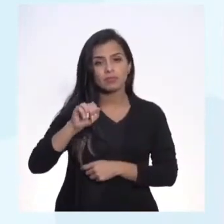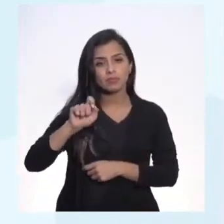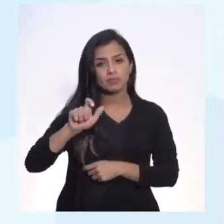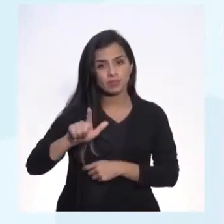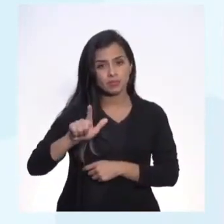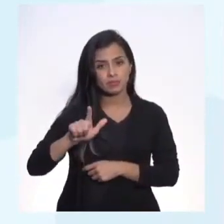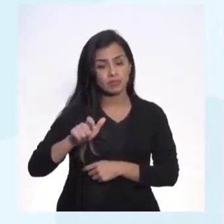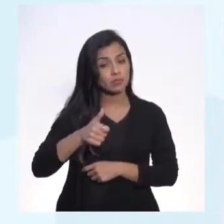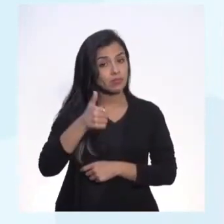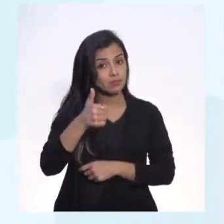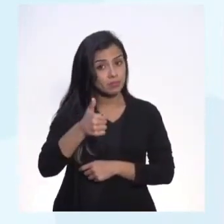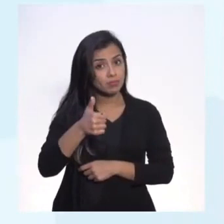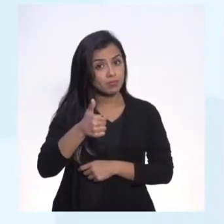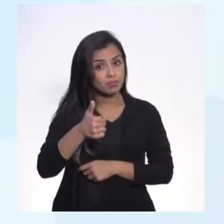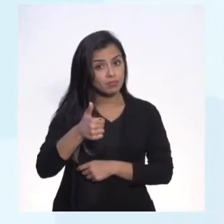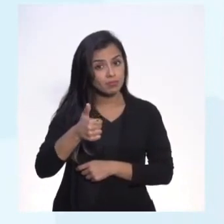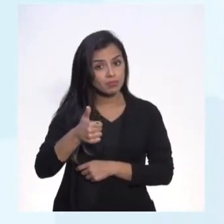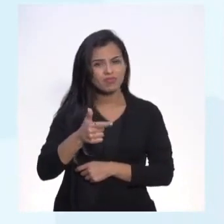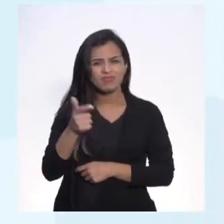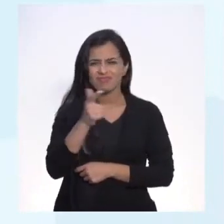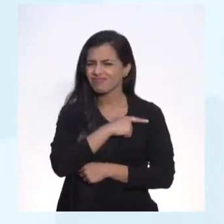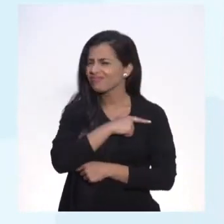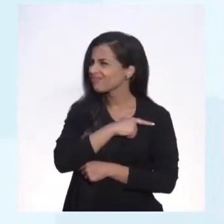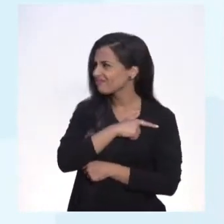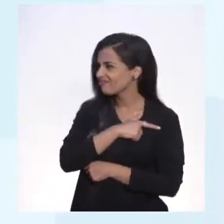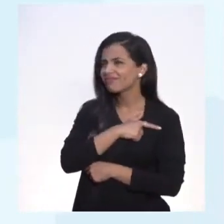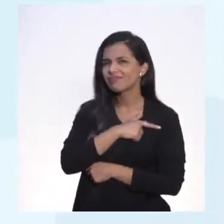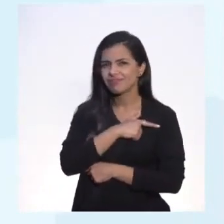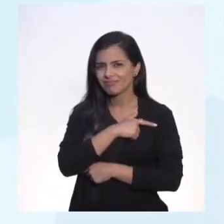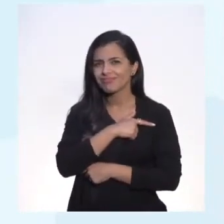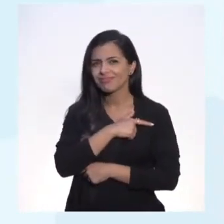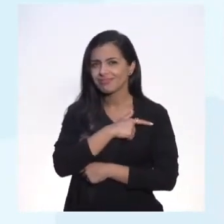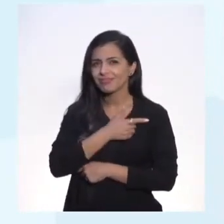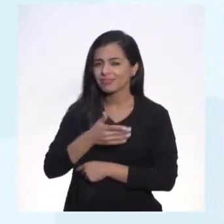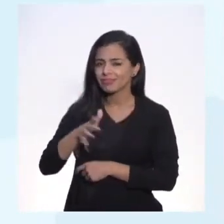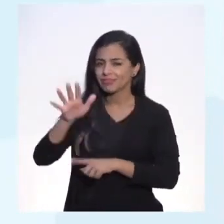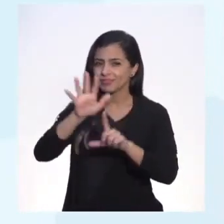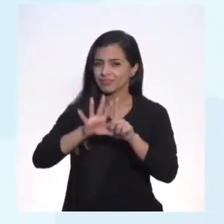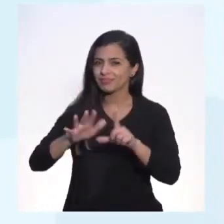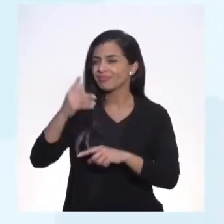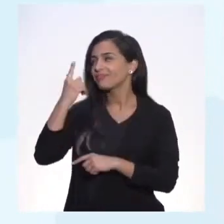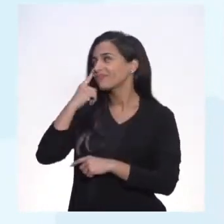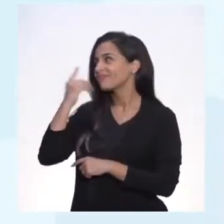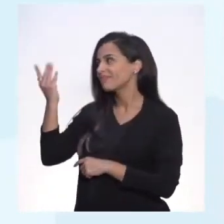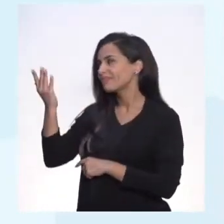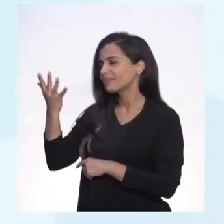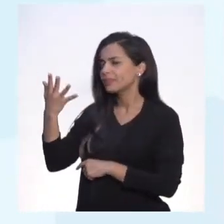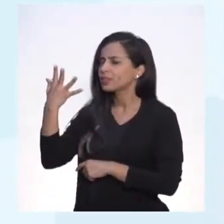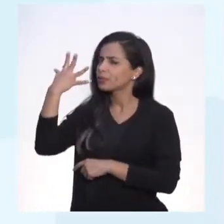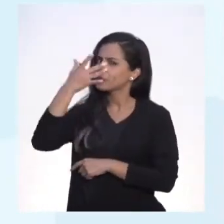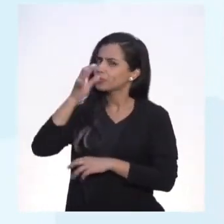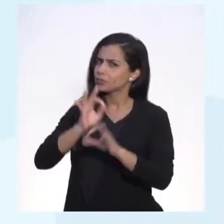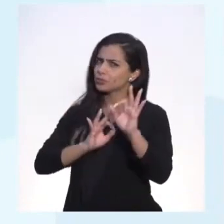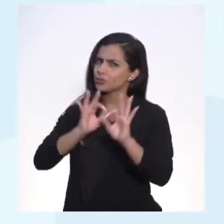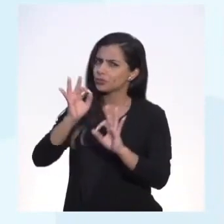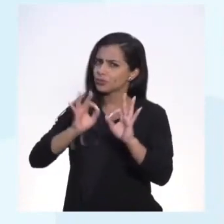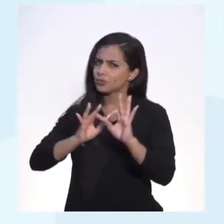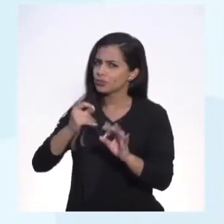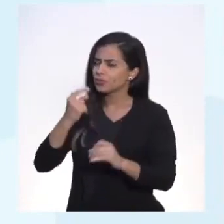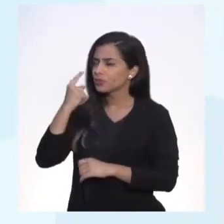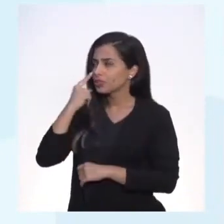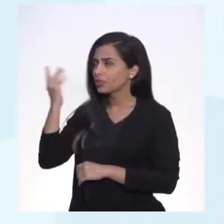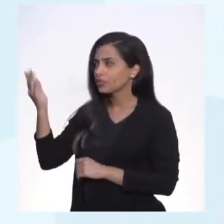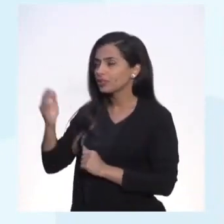irracional. Sim, ficou feio, hein? Bom, vou colocar a resolução para vocês que está bem mais